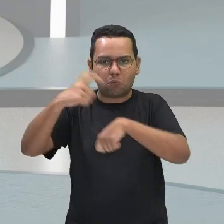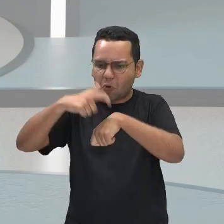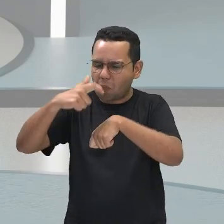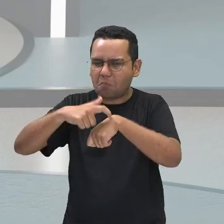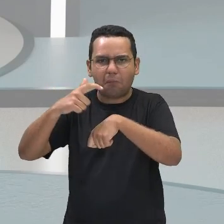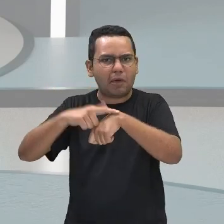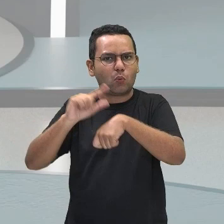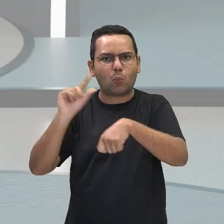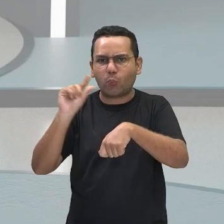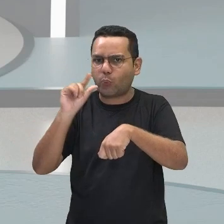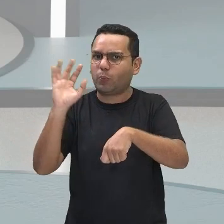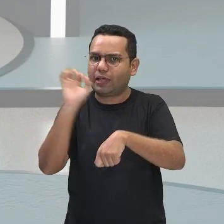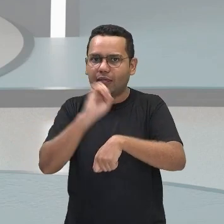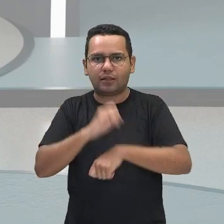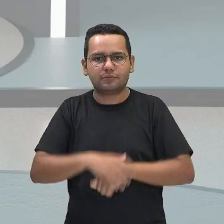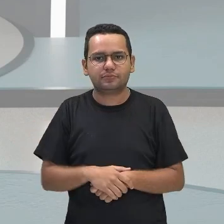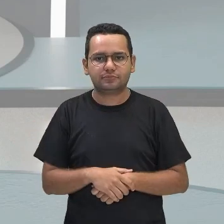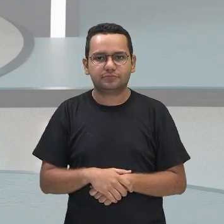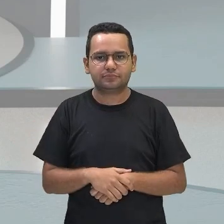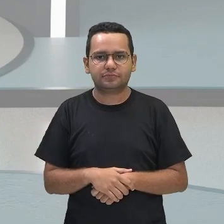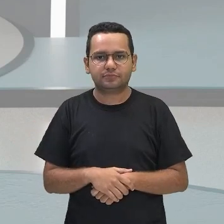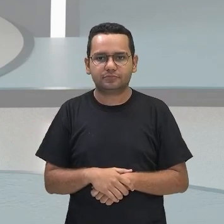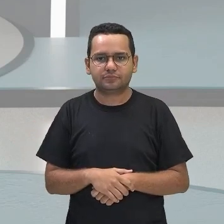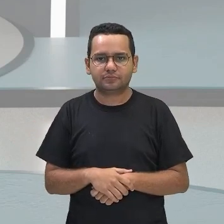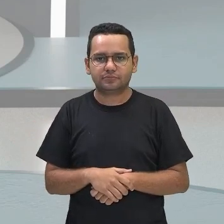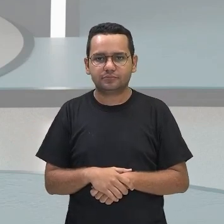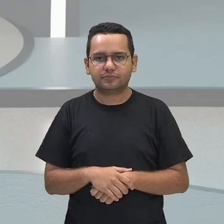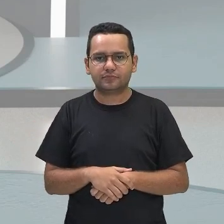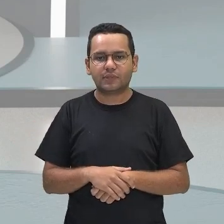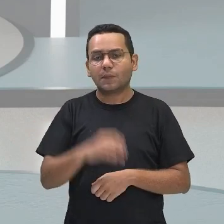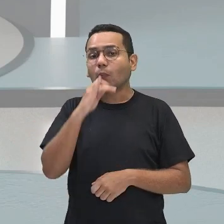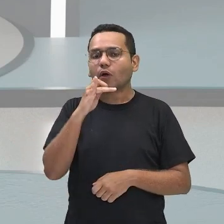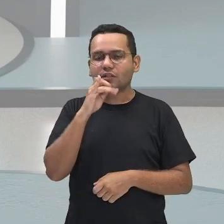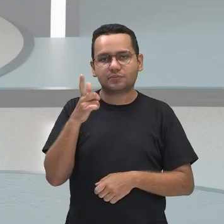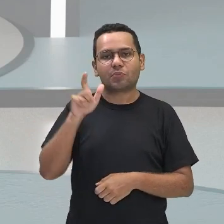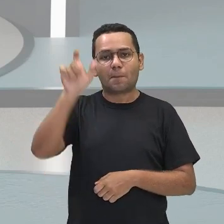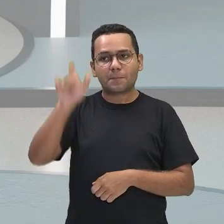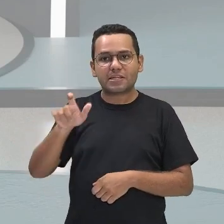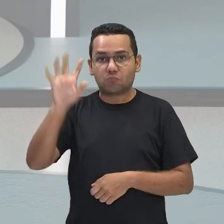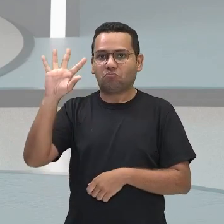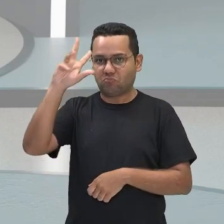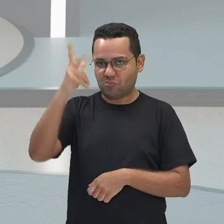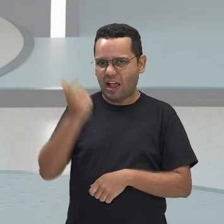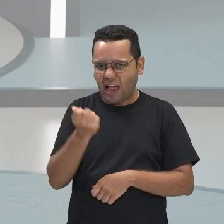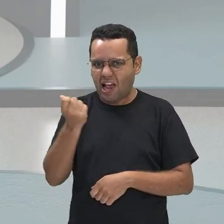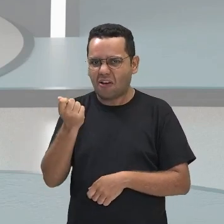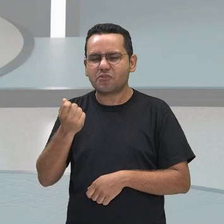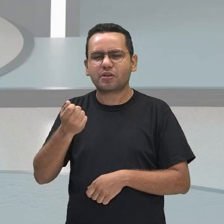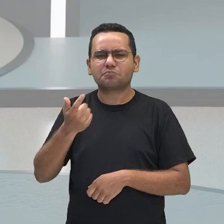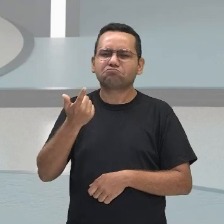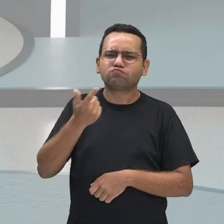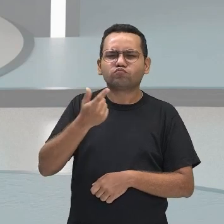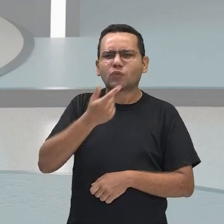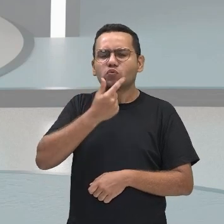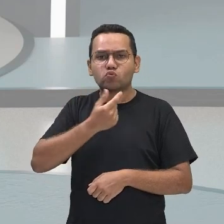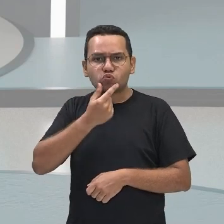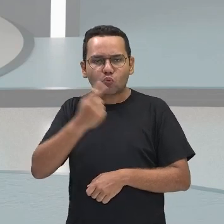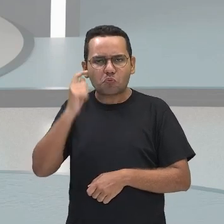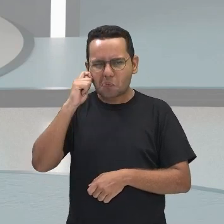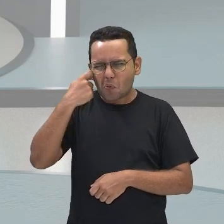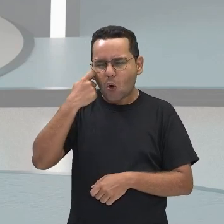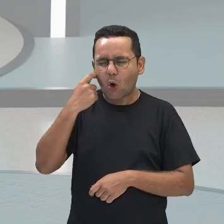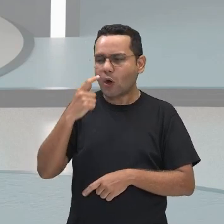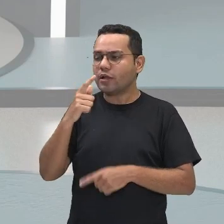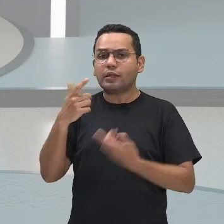rasos, né? O Bolt lá, ele fazia em menos de 10 segundos, gente. Só que ele não era gigante, mas já